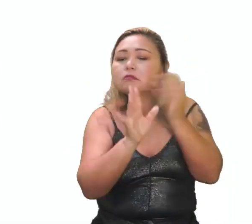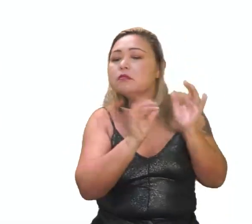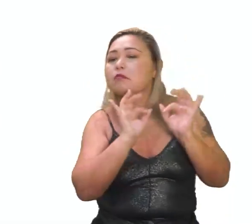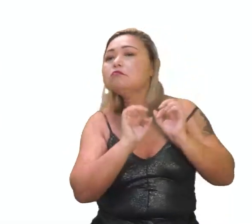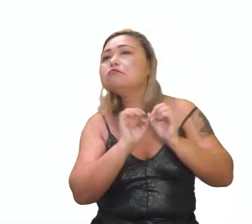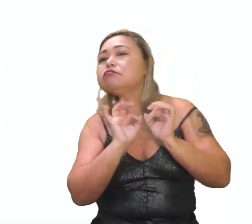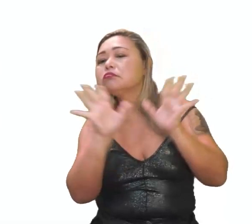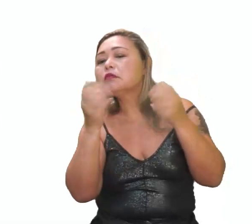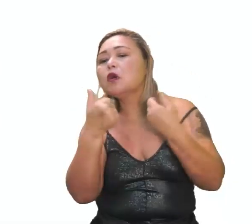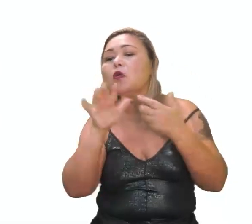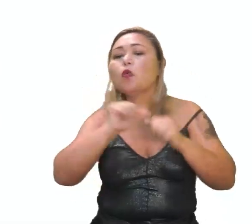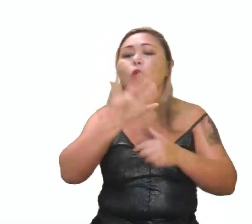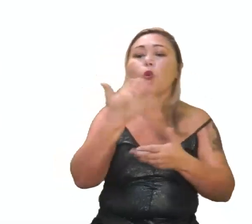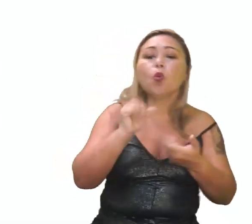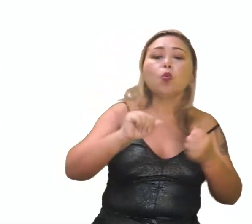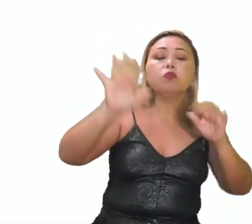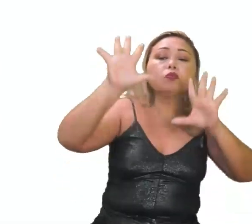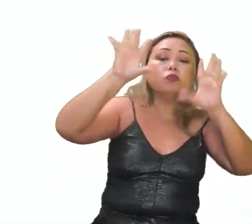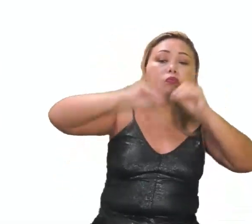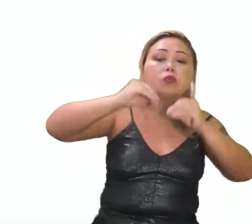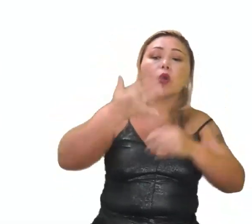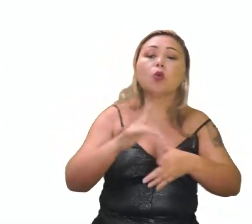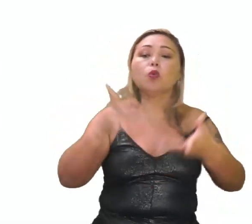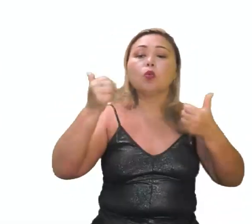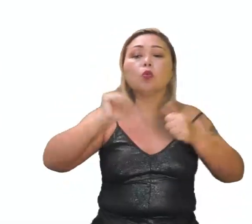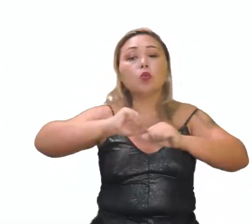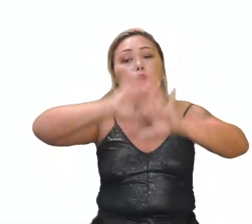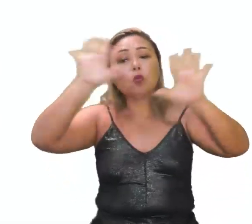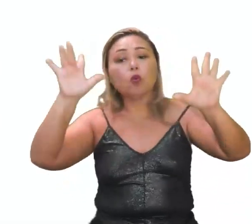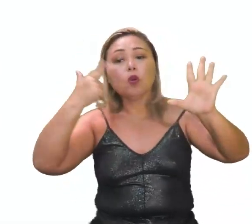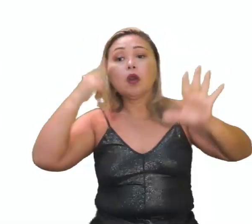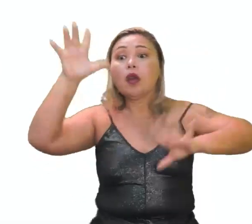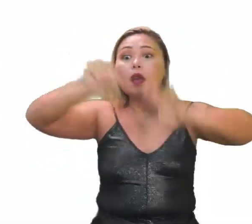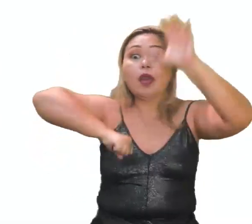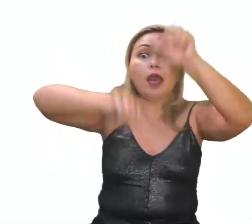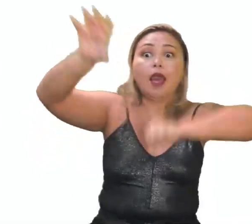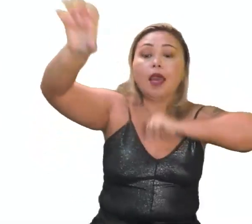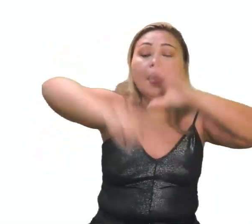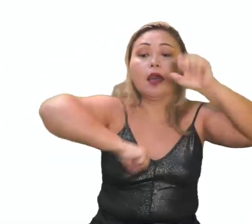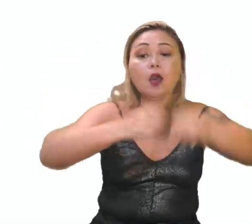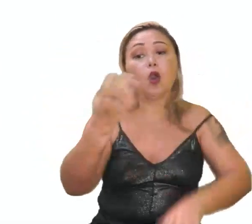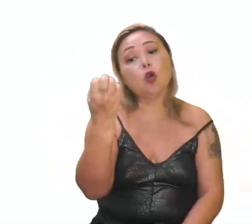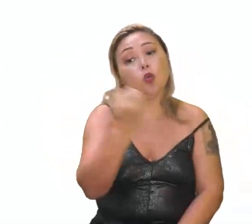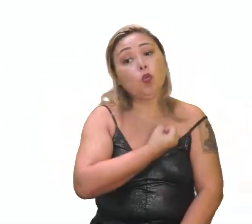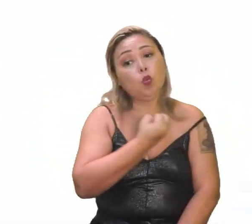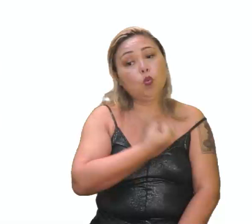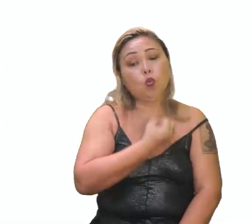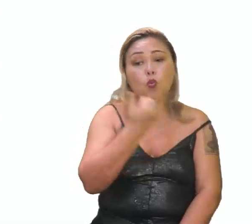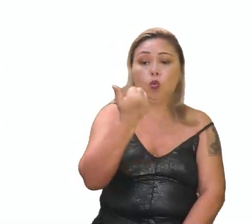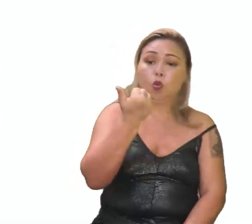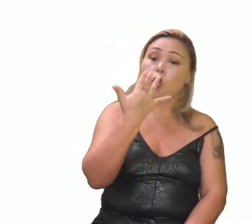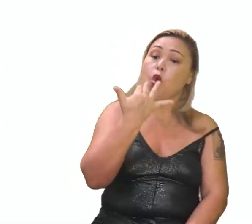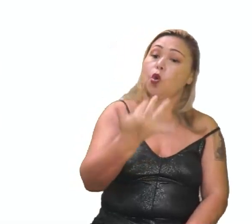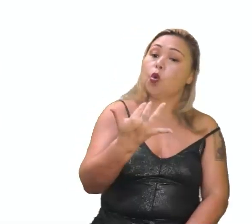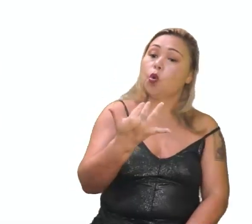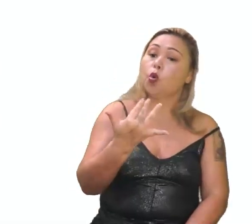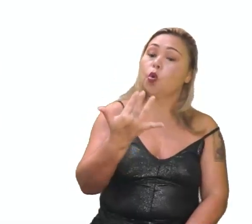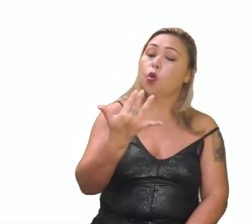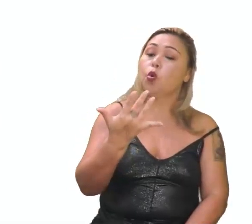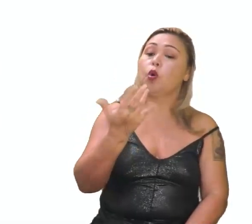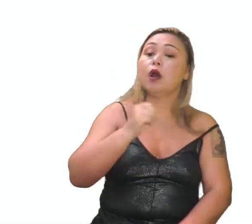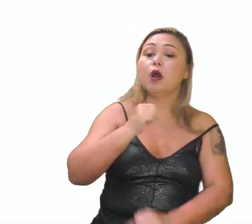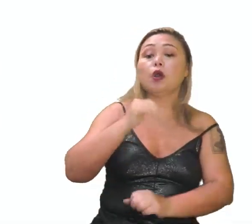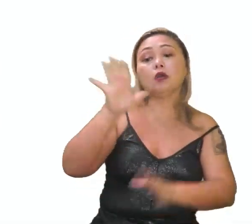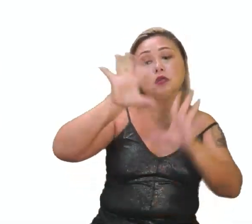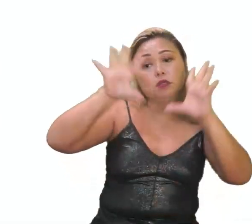eles, uns de cores mais claras, de cores mais escuras, e agora você tem a recaptura, você tem um número maior de mariposas